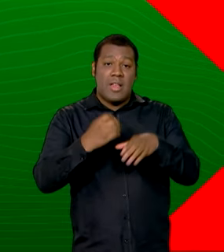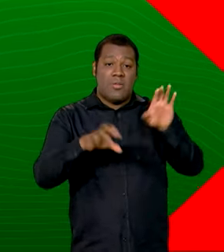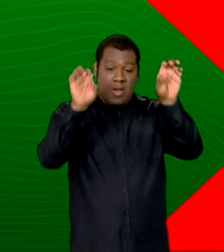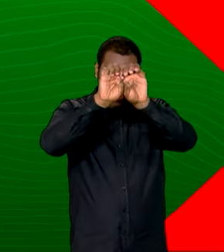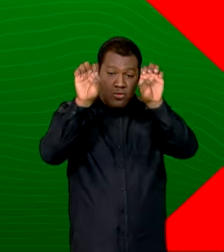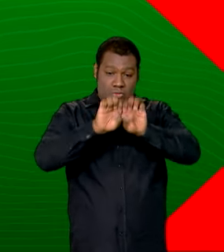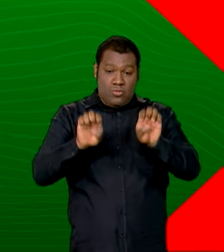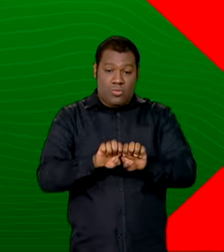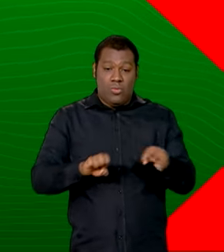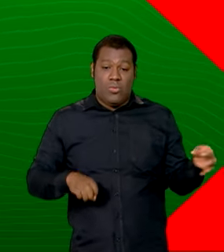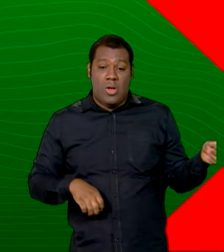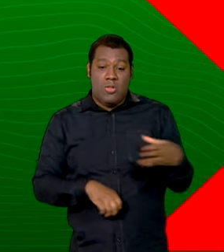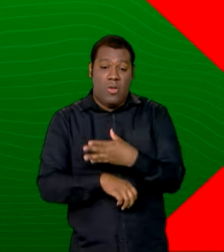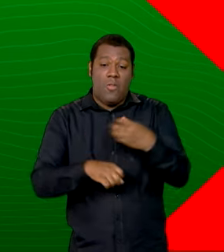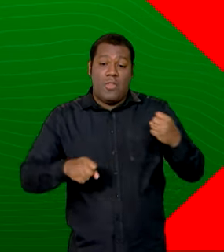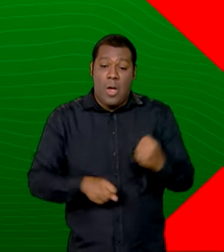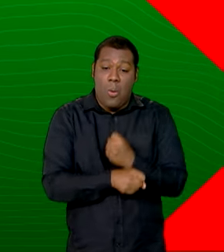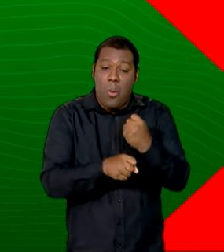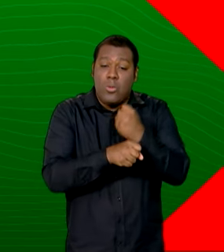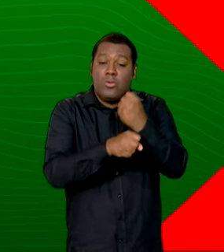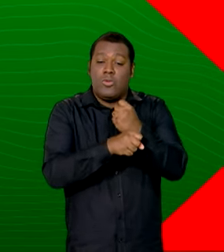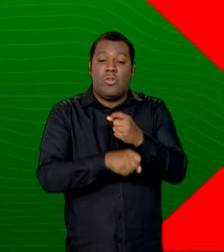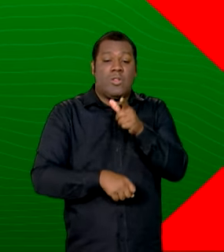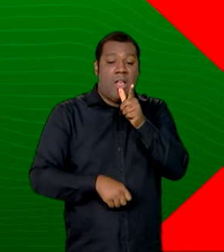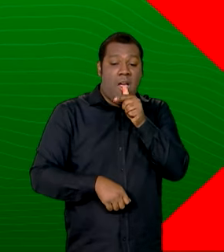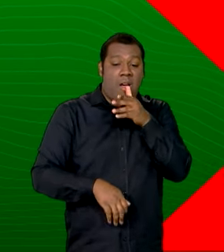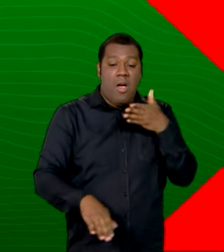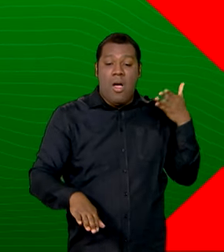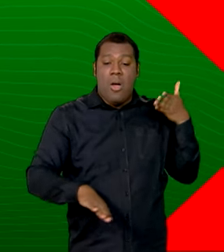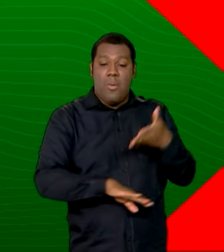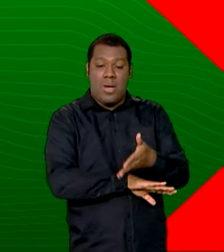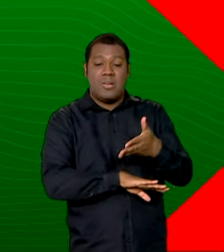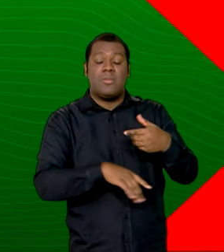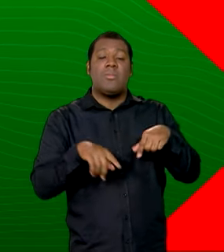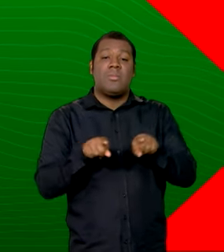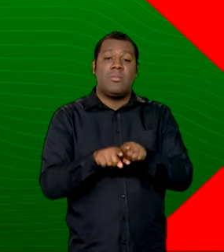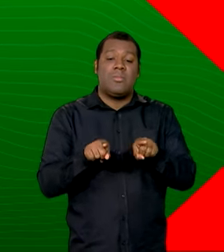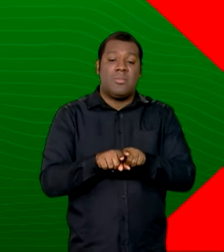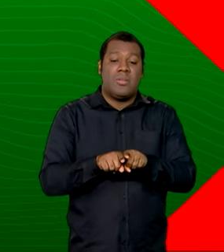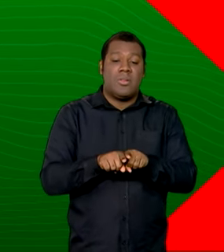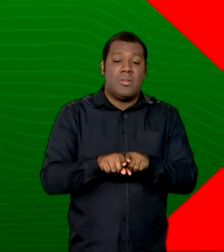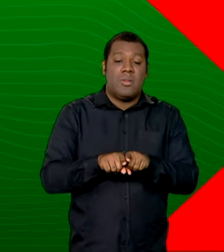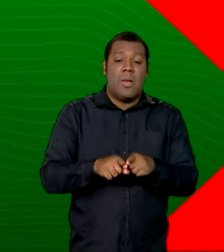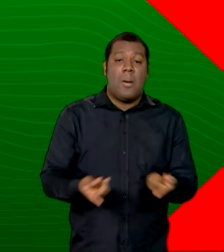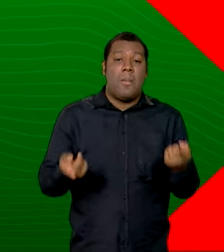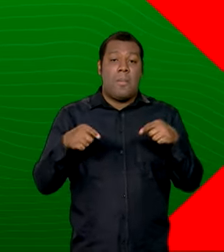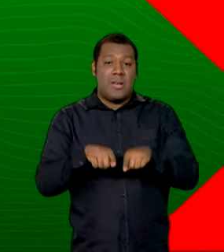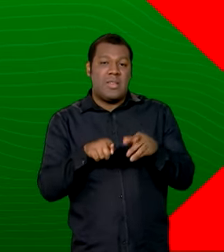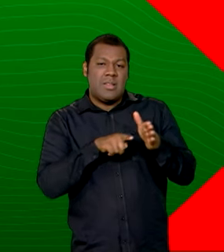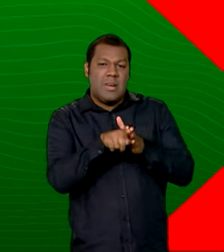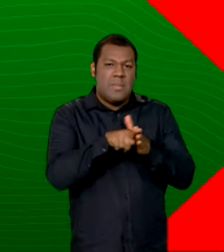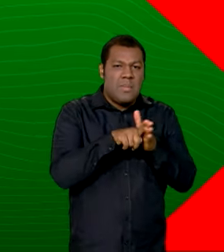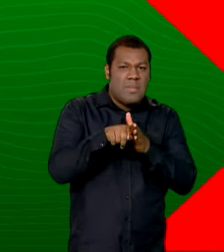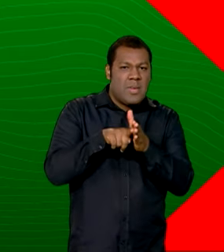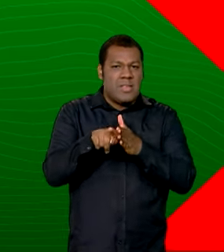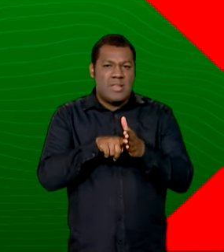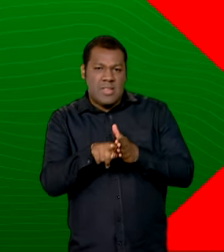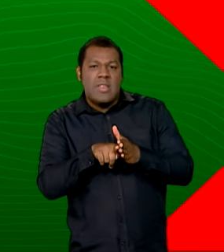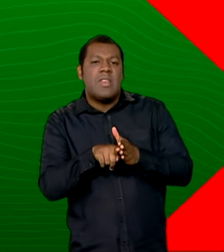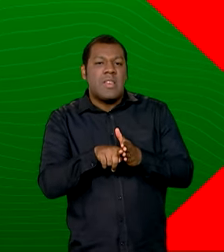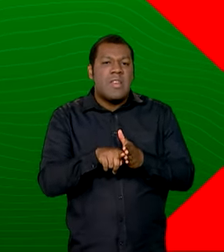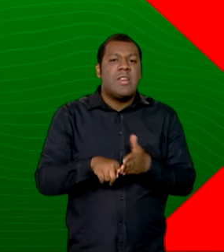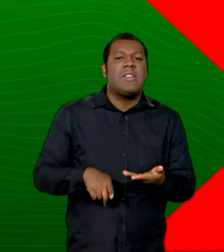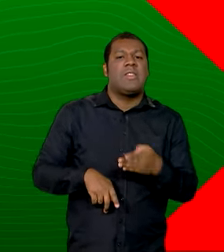escoamento obras hídricas modelagem de concessões e parcerias pesquisas e inovação além da